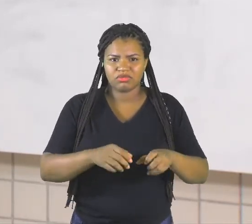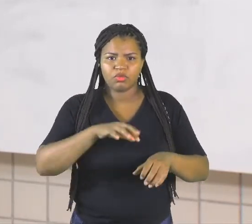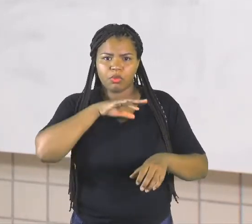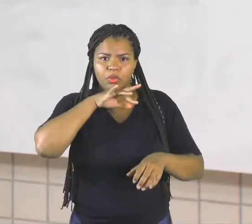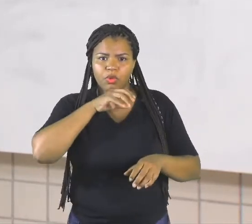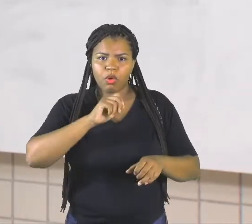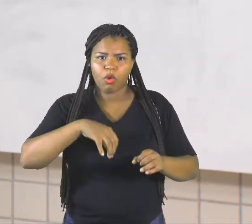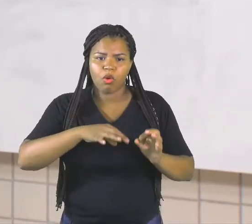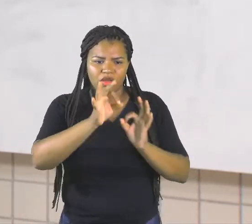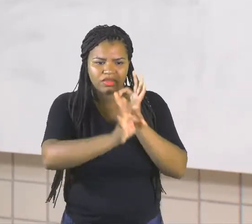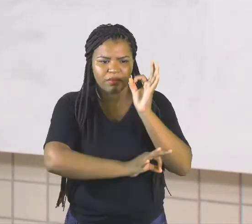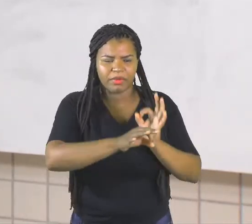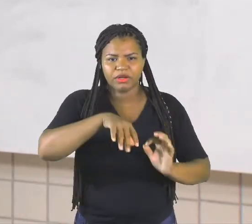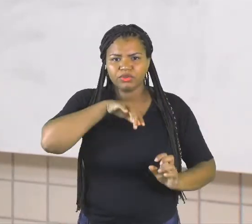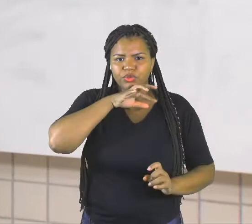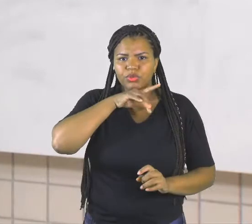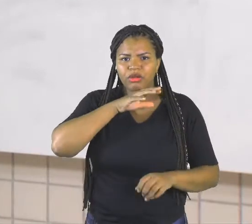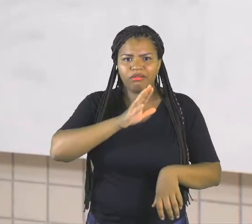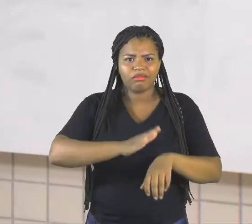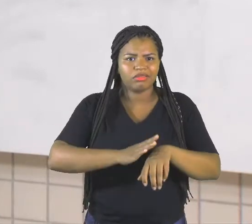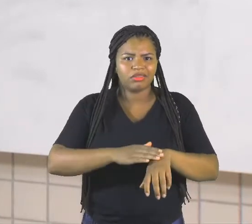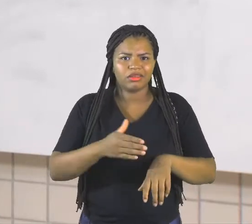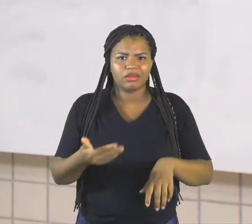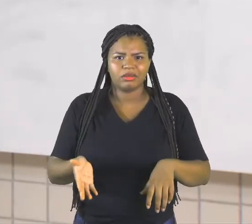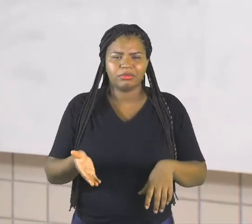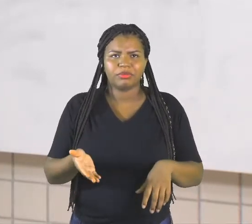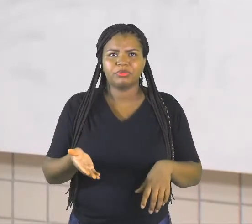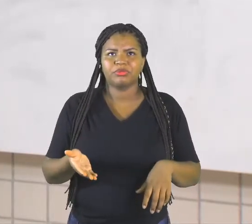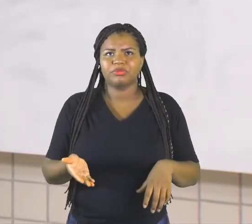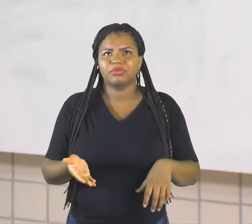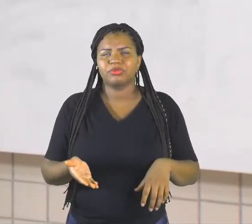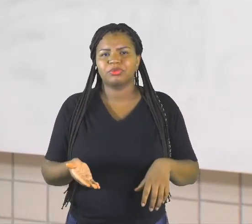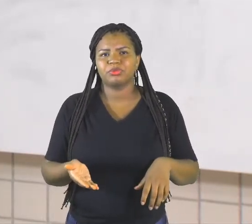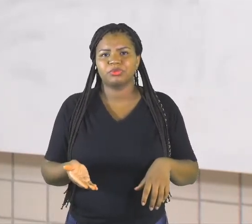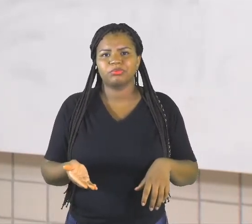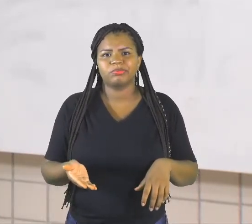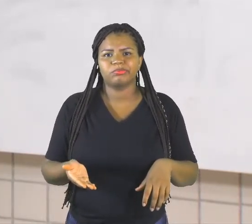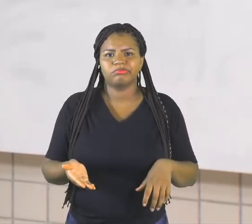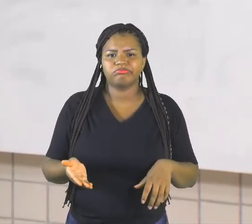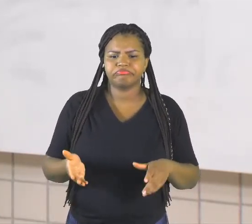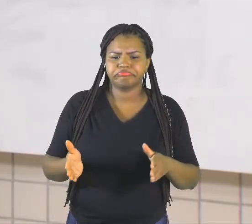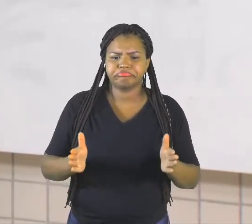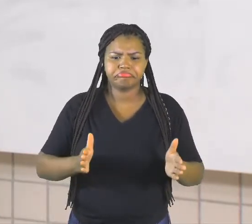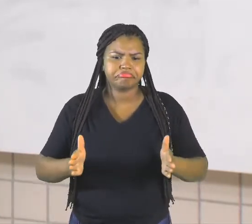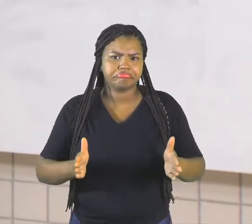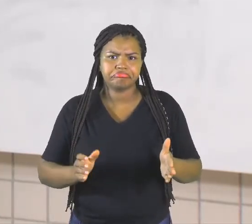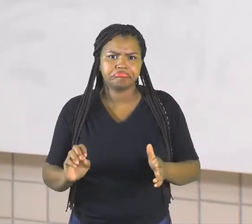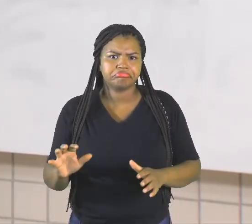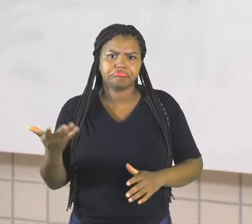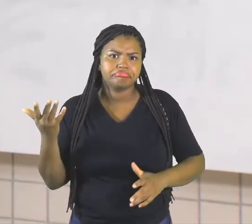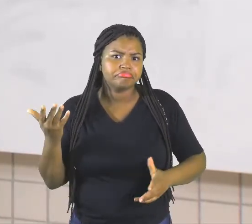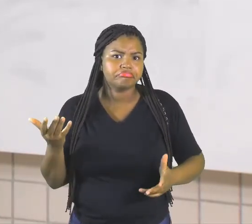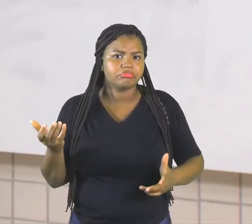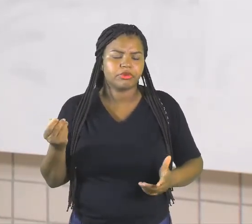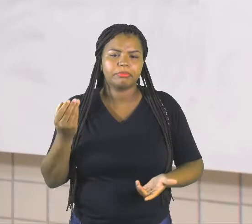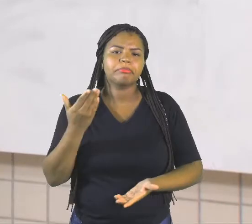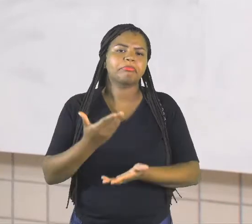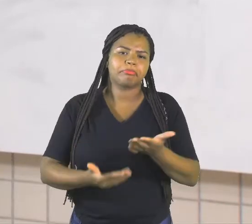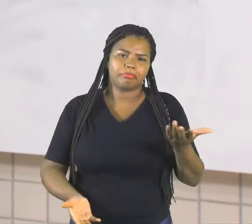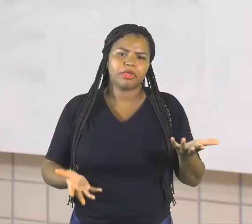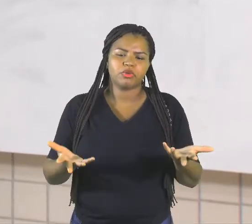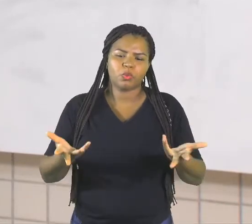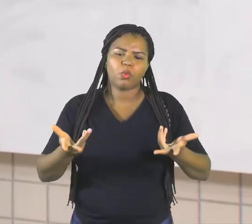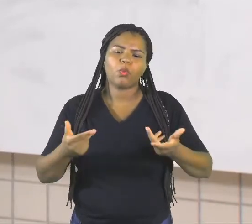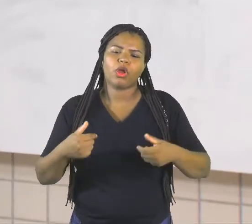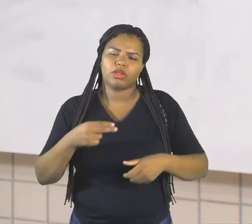temperatura ruim, ou está muito tempo numa determinada situação, ele pode perder as suas qualidades nutricionais. Então